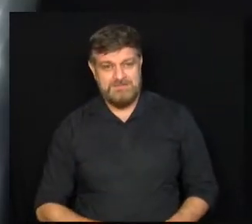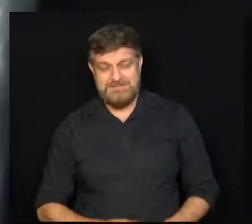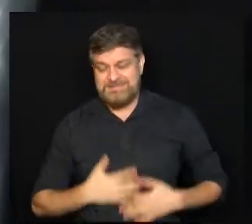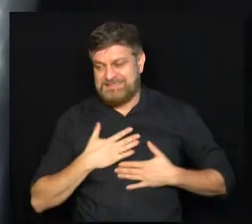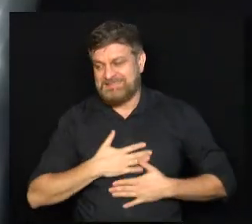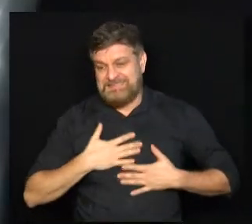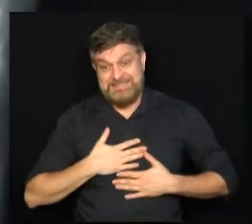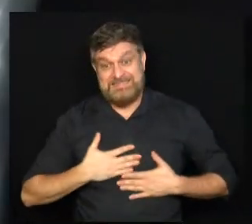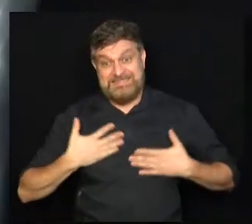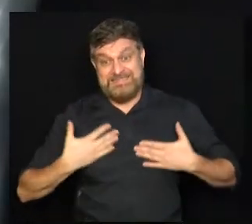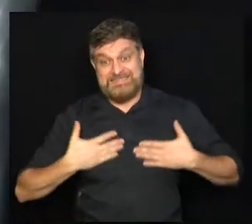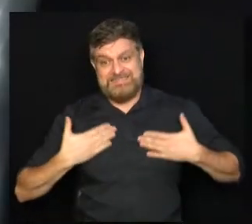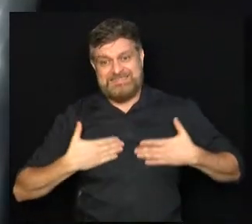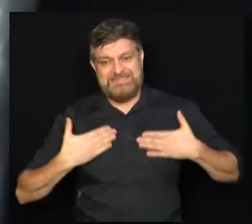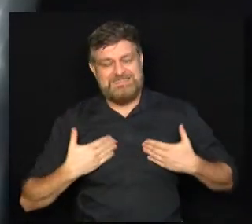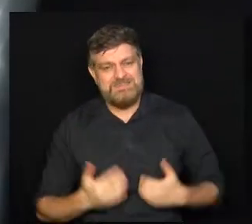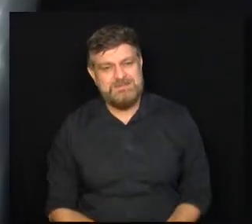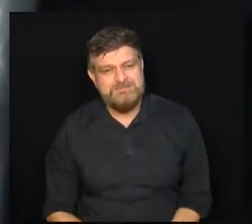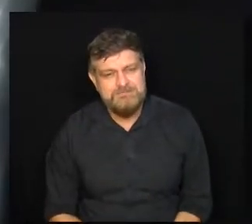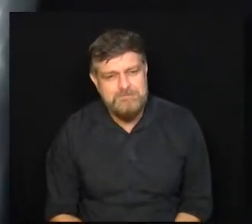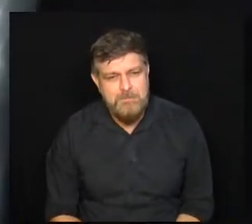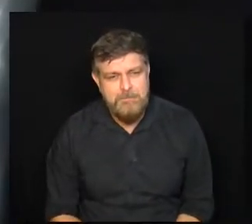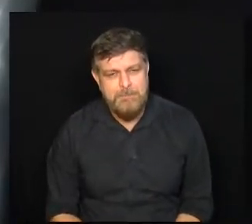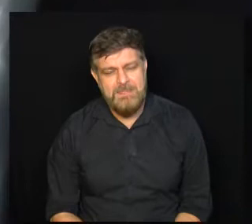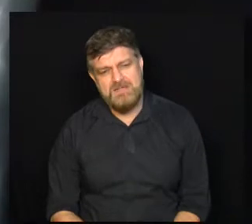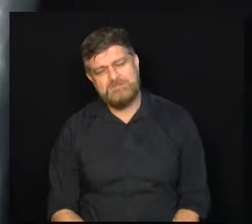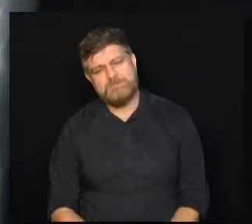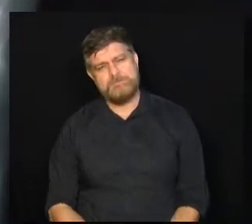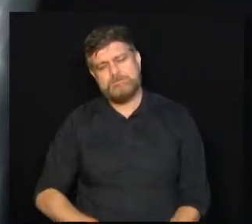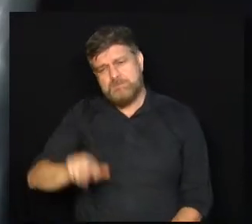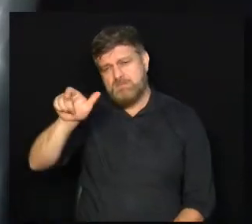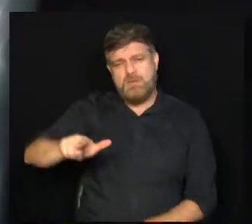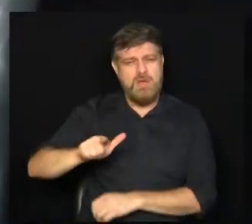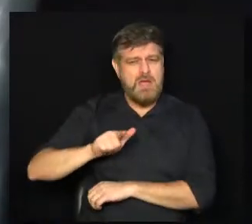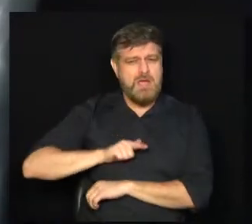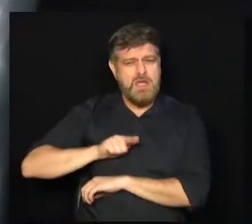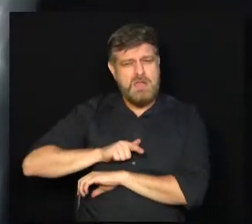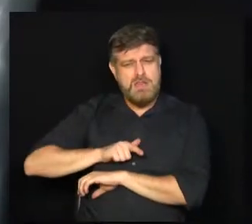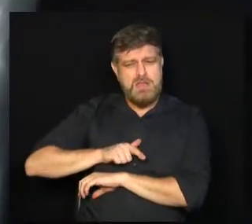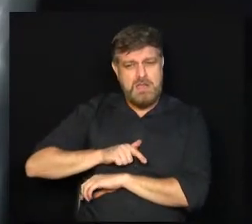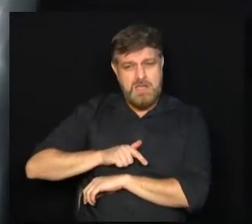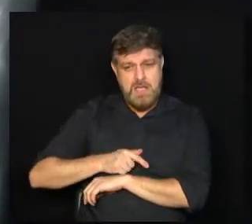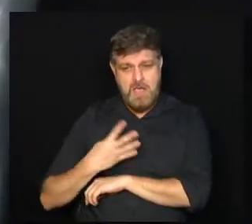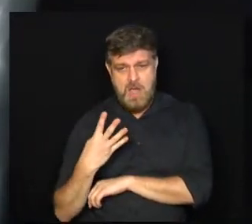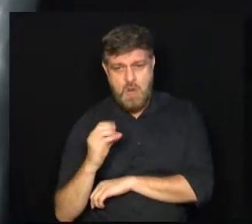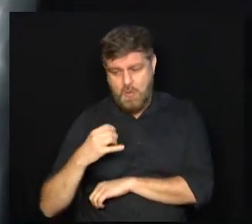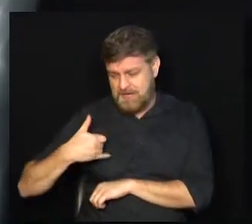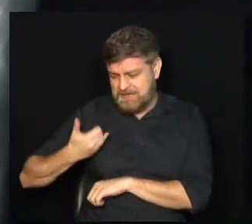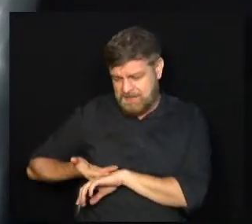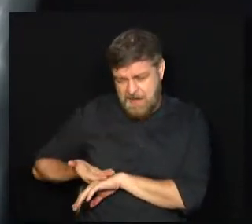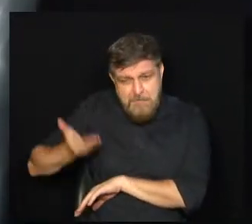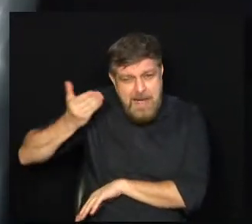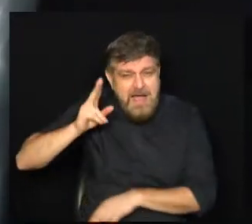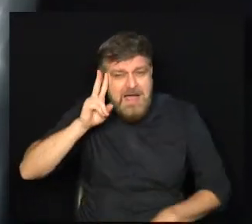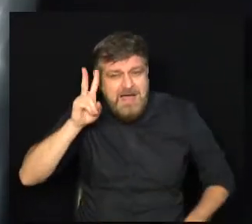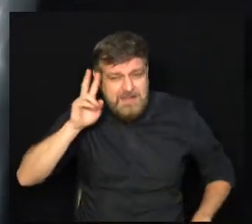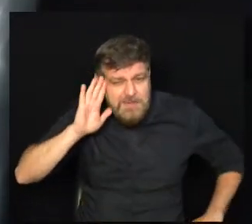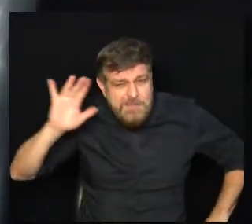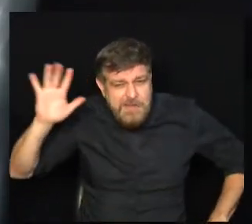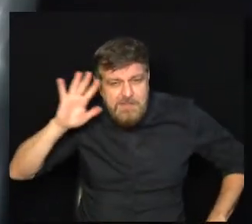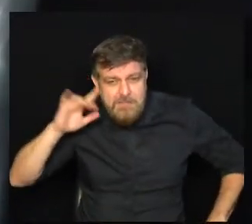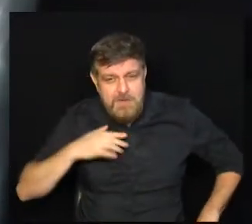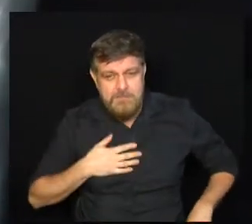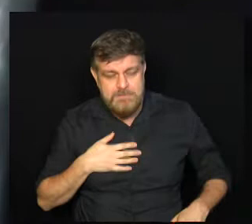né? Para quem tem mais de 40 anos, deve lembrar que